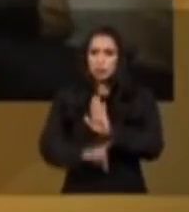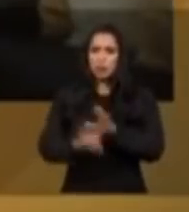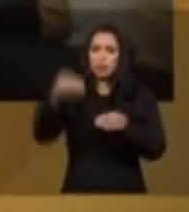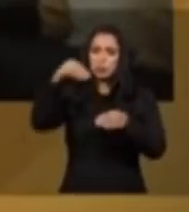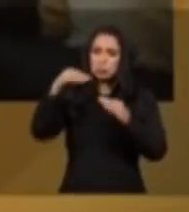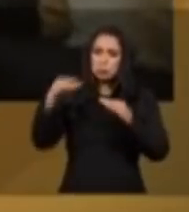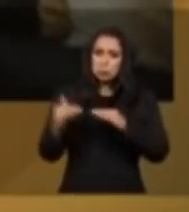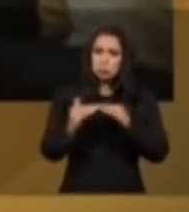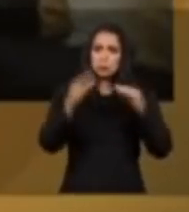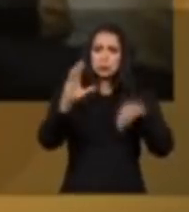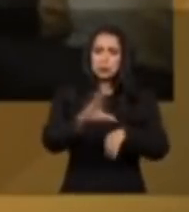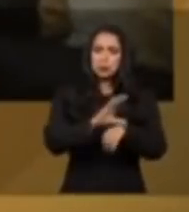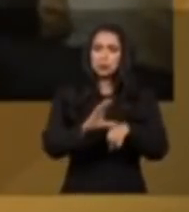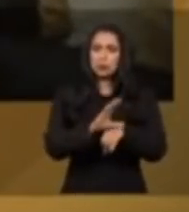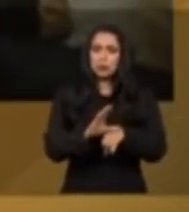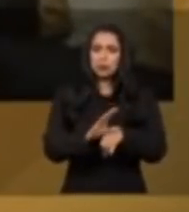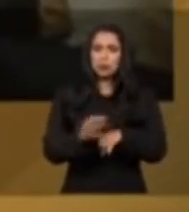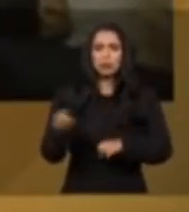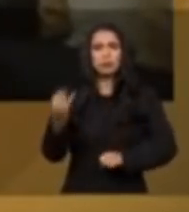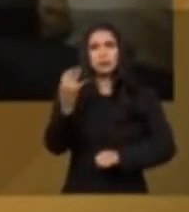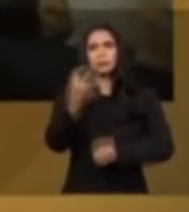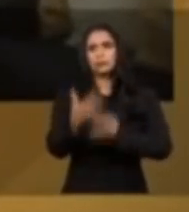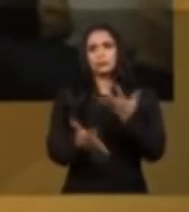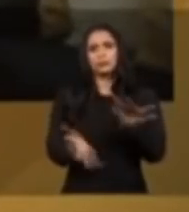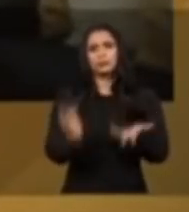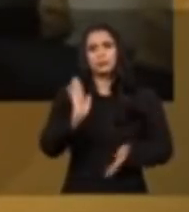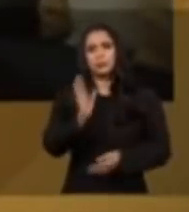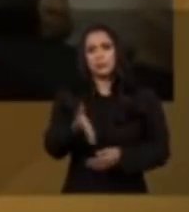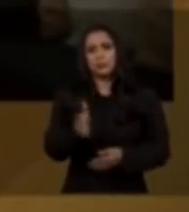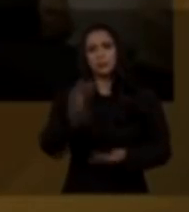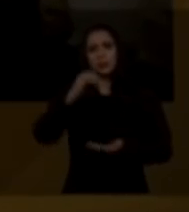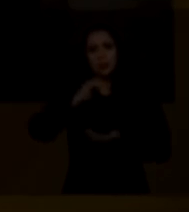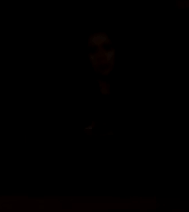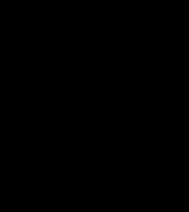e inúmeras vezes reafirmada por esse Supremo Tribunal Federal.